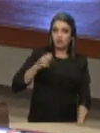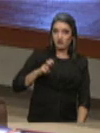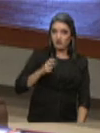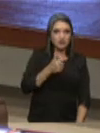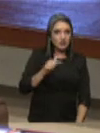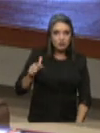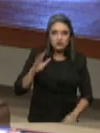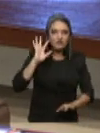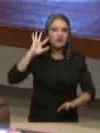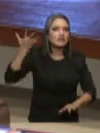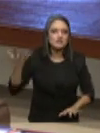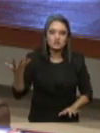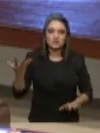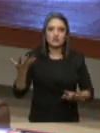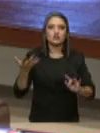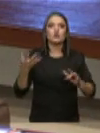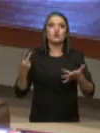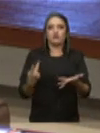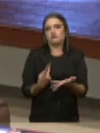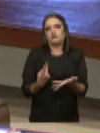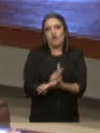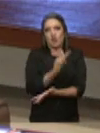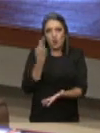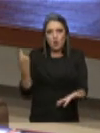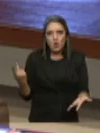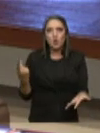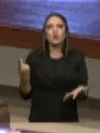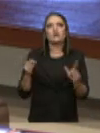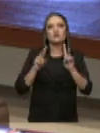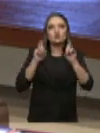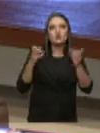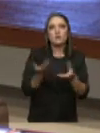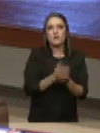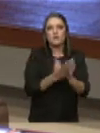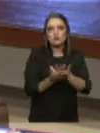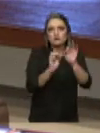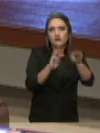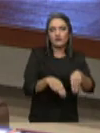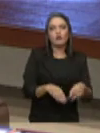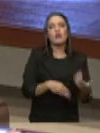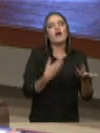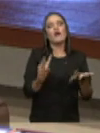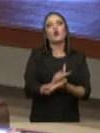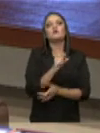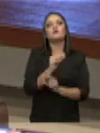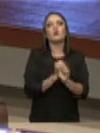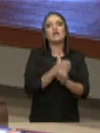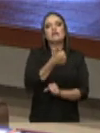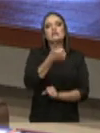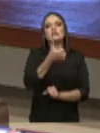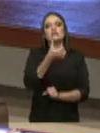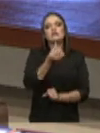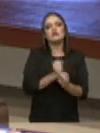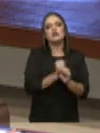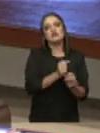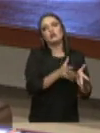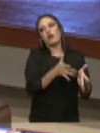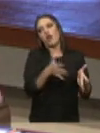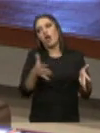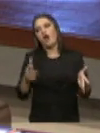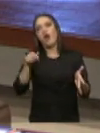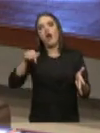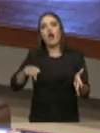efeito retrooperante. Só 16 anos depois é que o Supremo Tribunal Federal decide isso